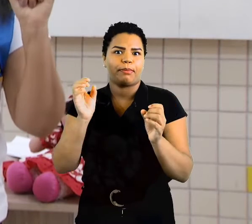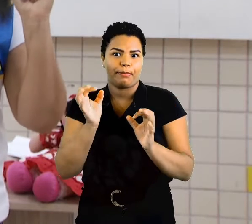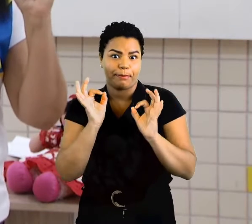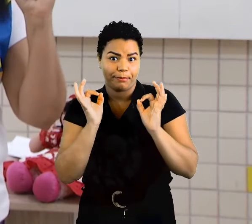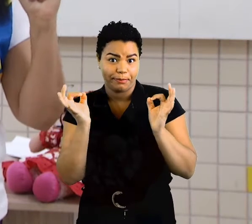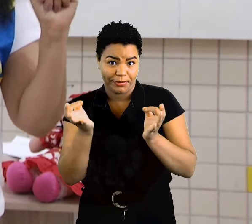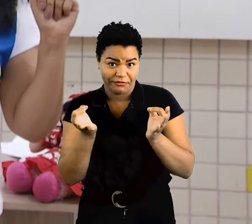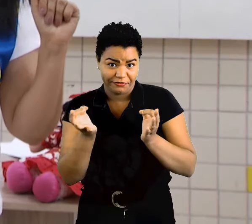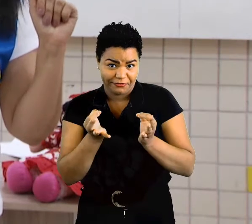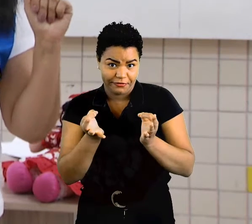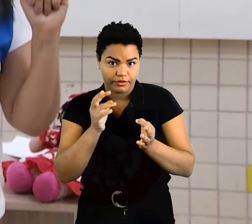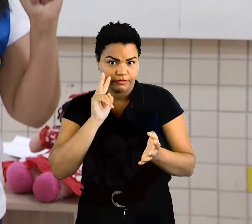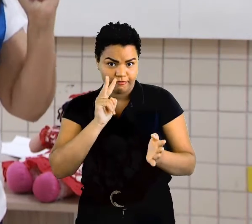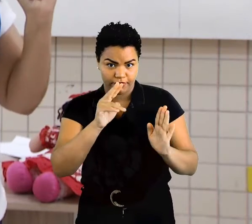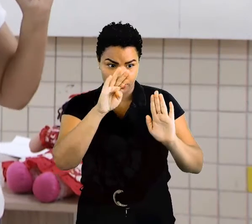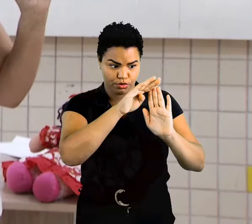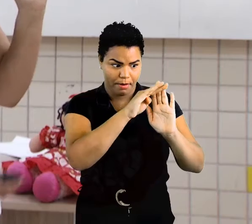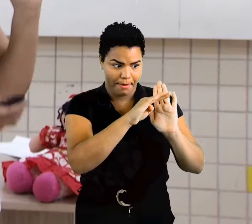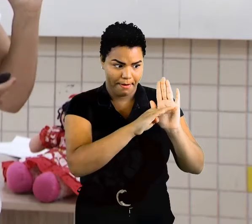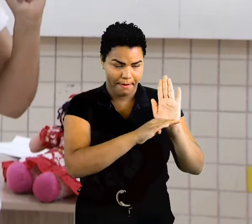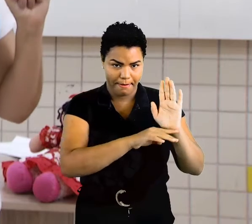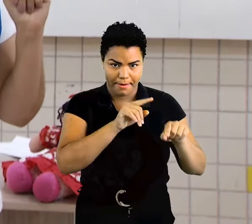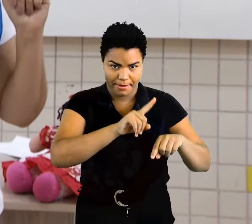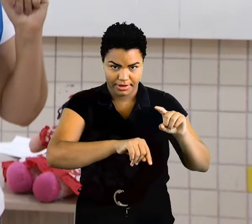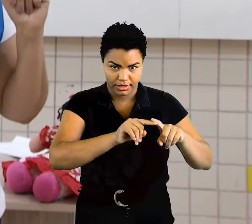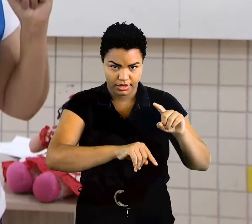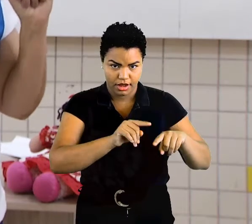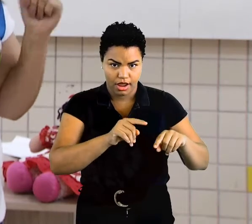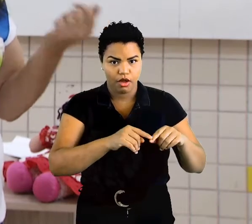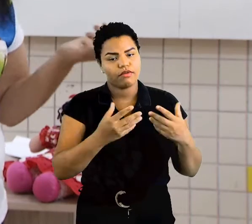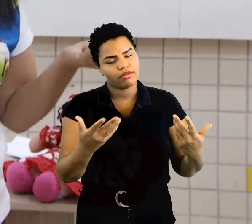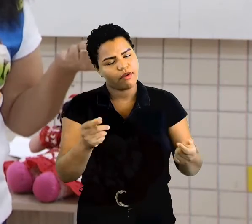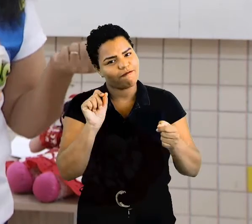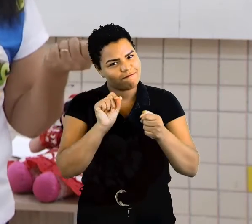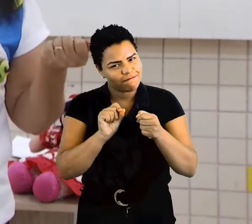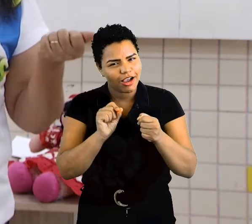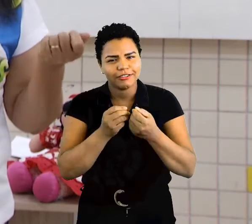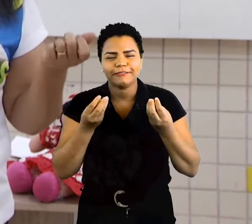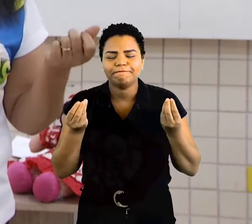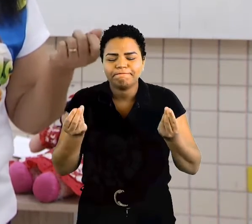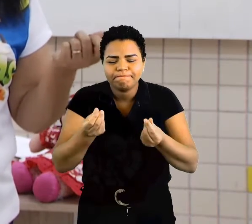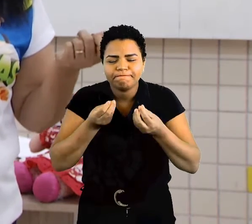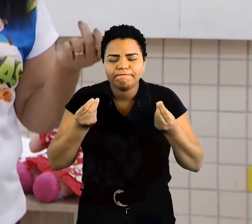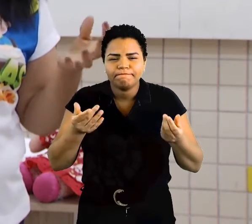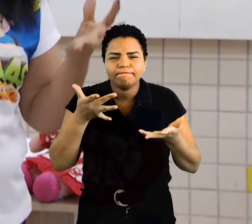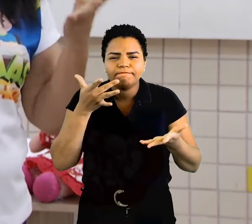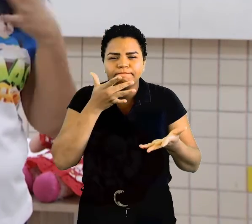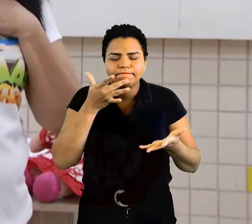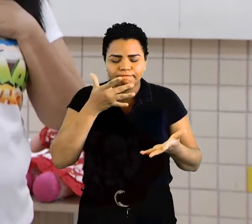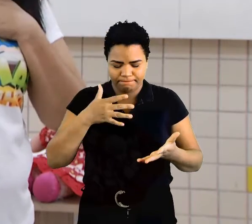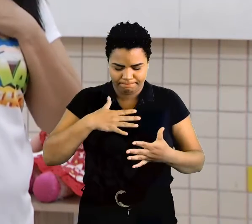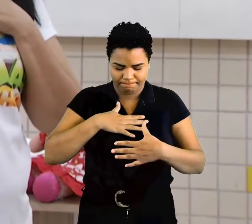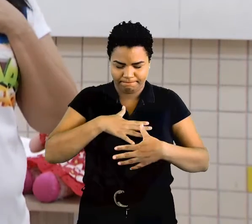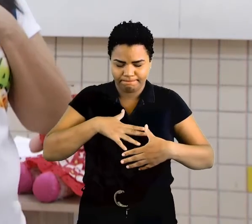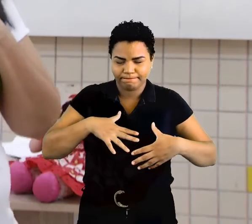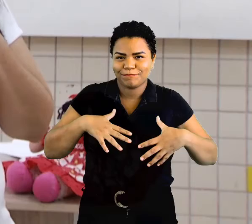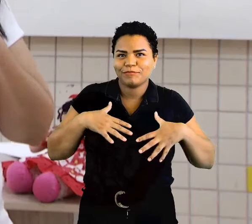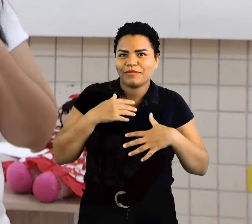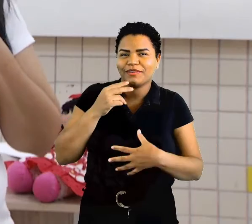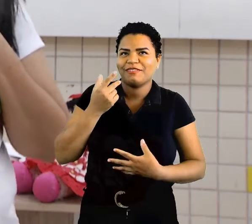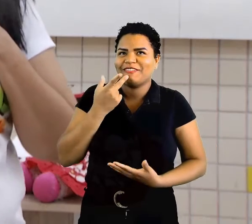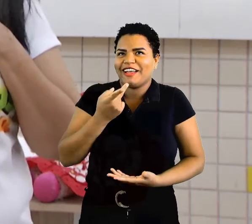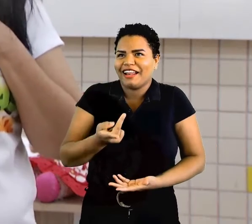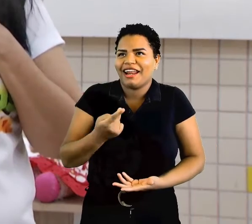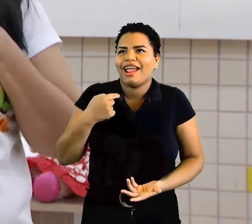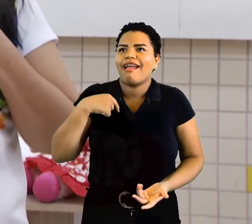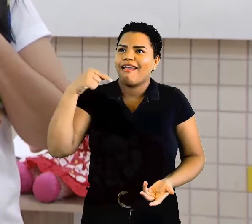modo de fazer? Mão à obra. Faça, saboreie e sente o prazer de você poder falar, olha, este brigadeiro